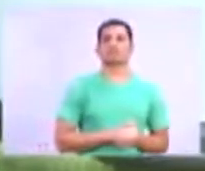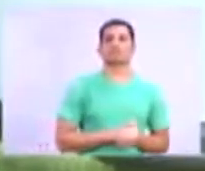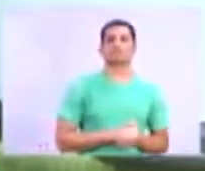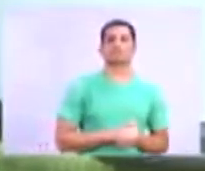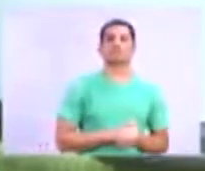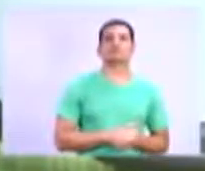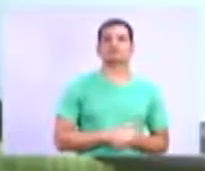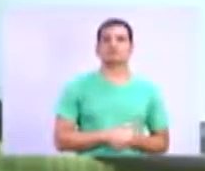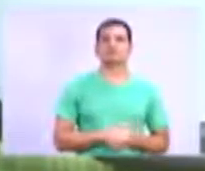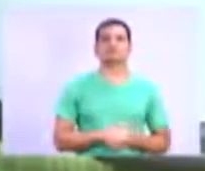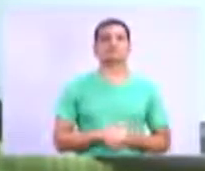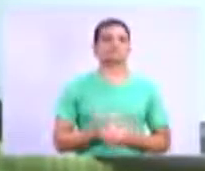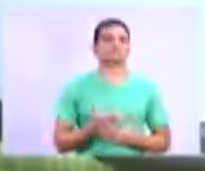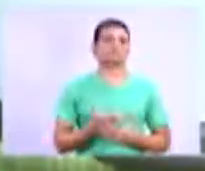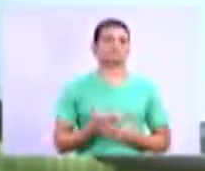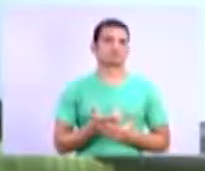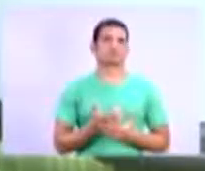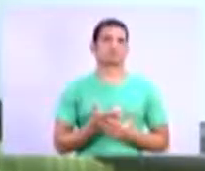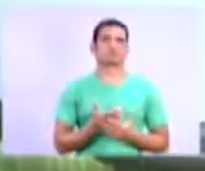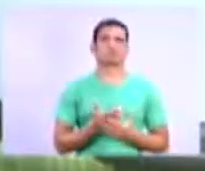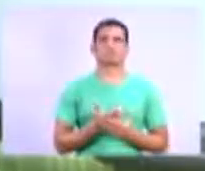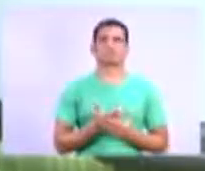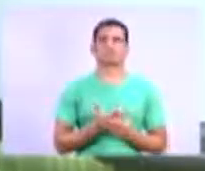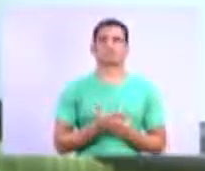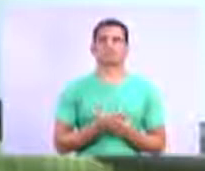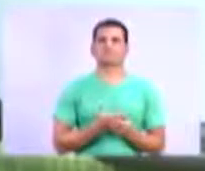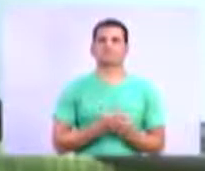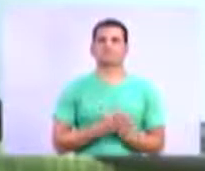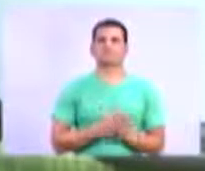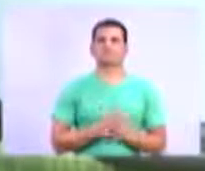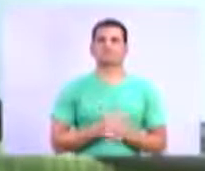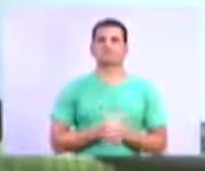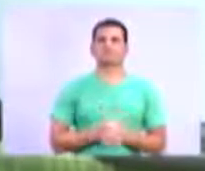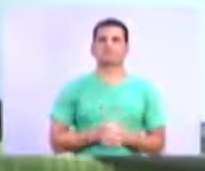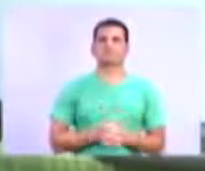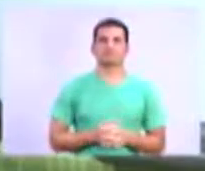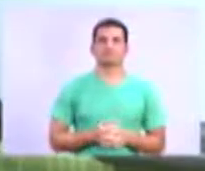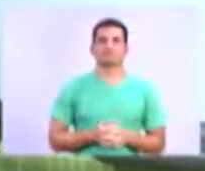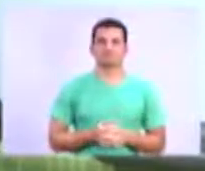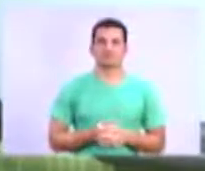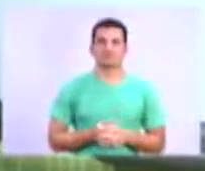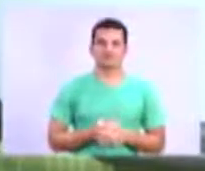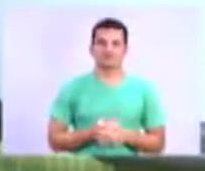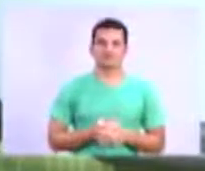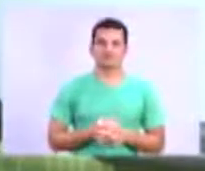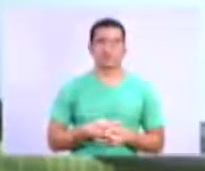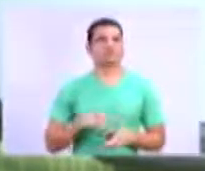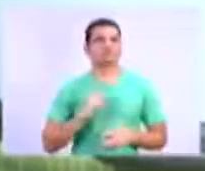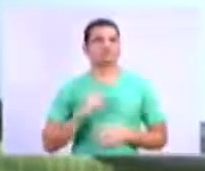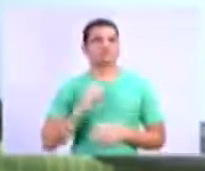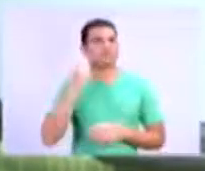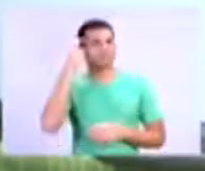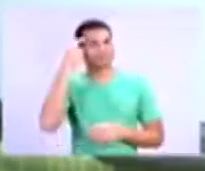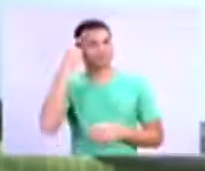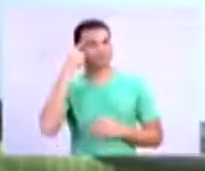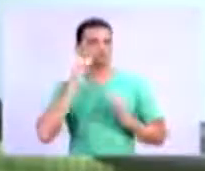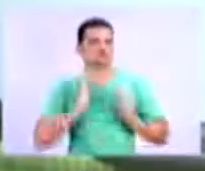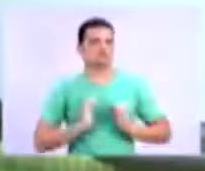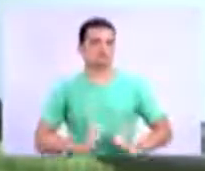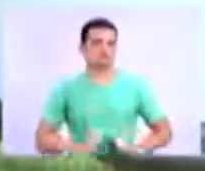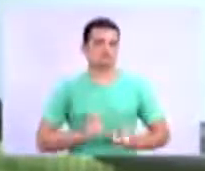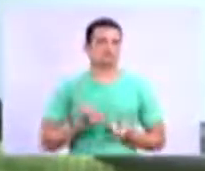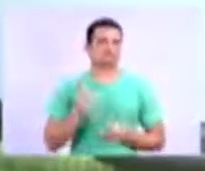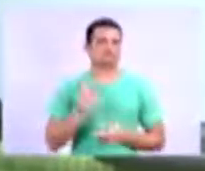de acordo com a moralidade, de acordo com a ética. Tem até um pensamento ético que a gente